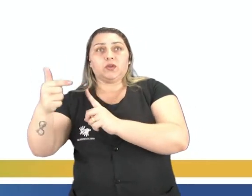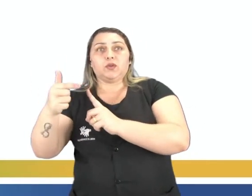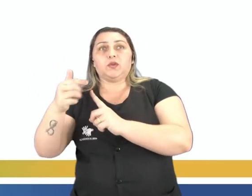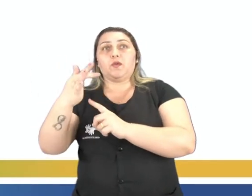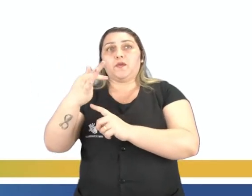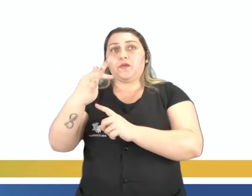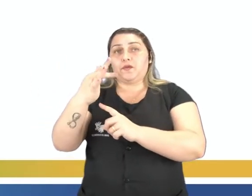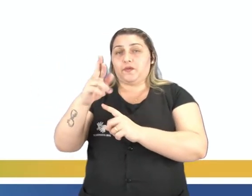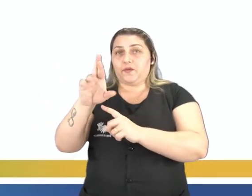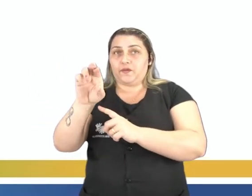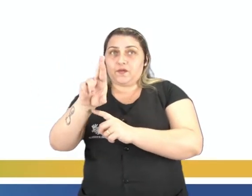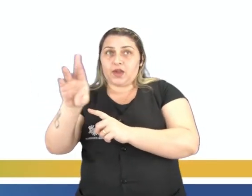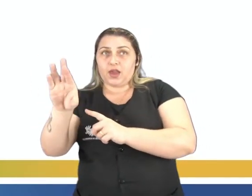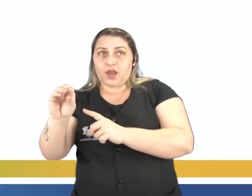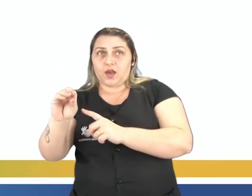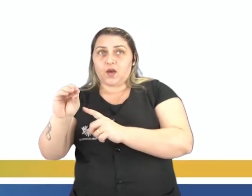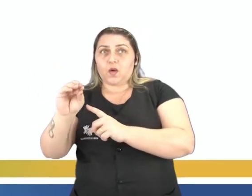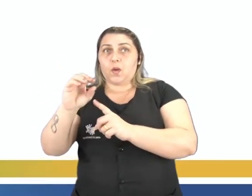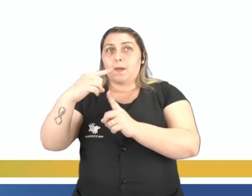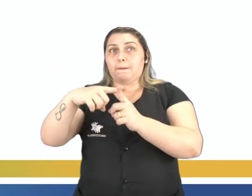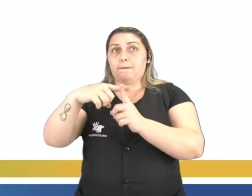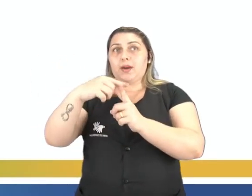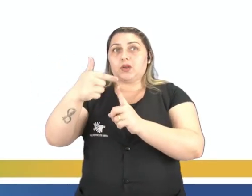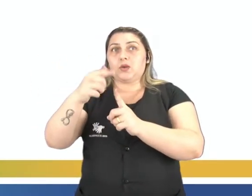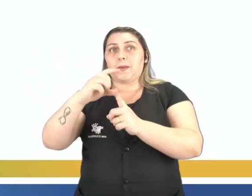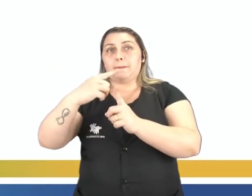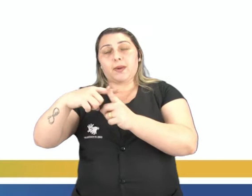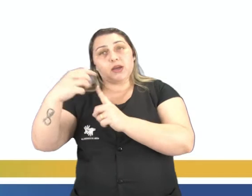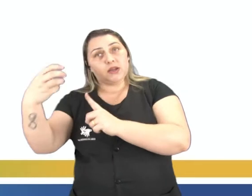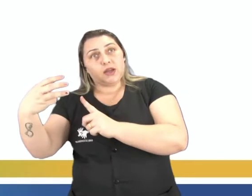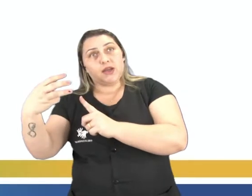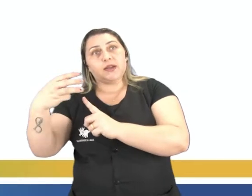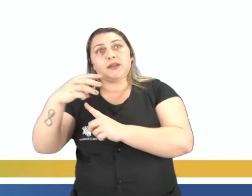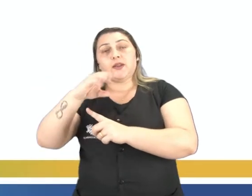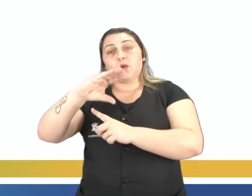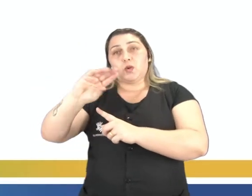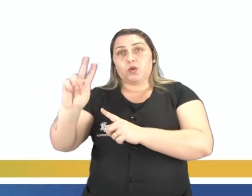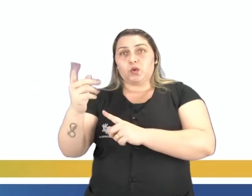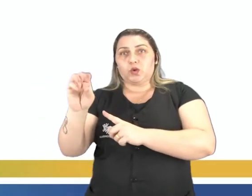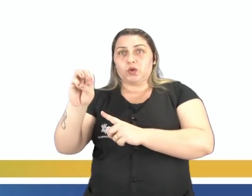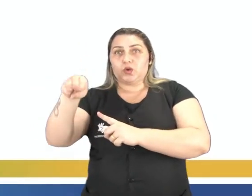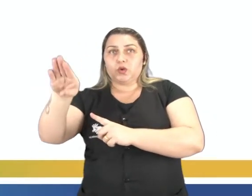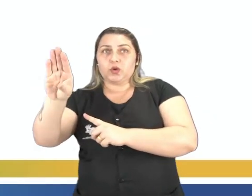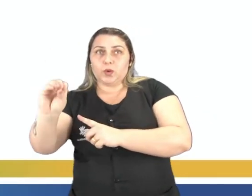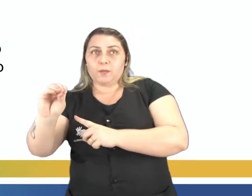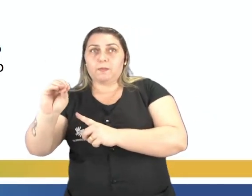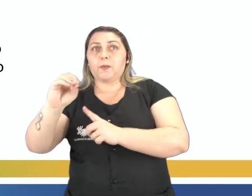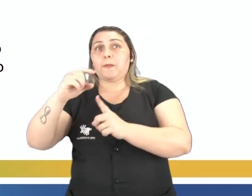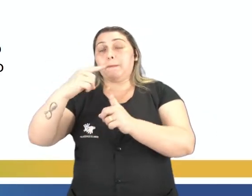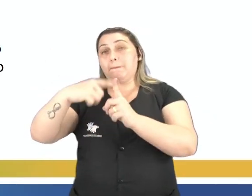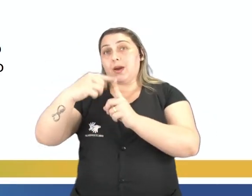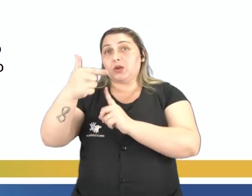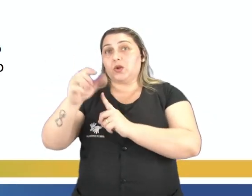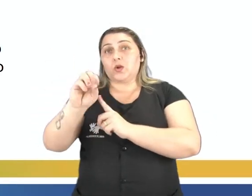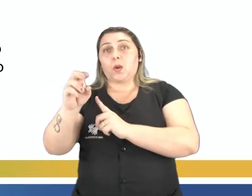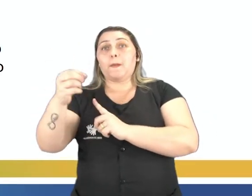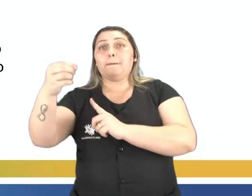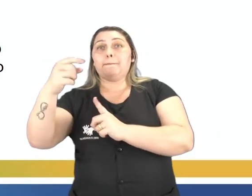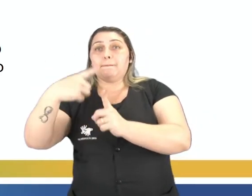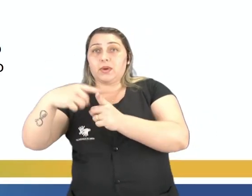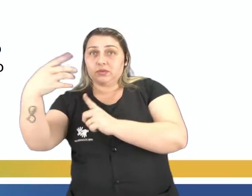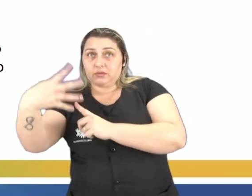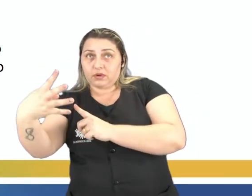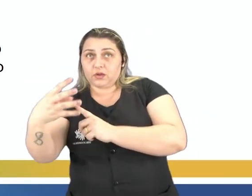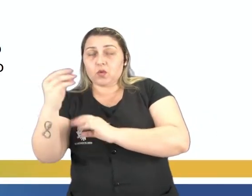mais 2 ou mais 3, e o chumbo, que pode apresentar o NOx mais 2 ou mais 4. Então, como que